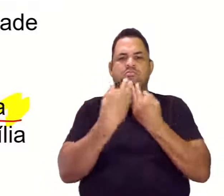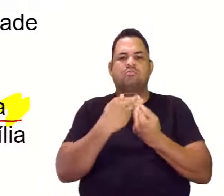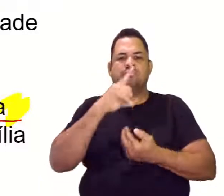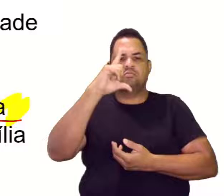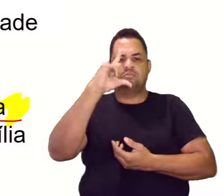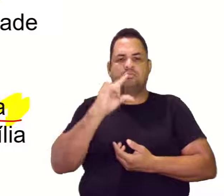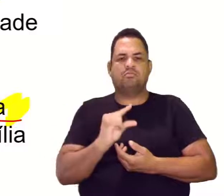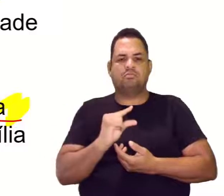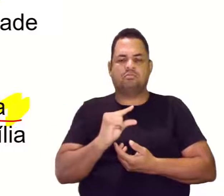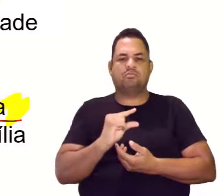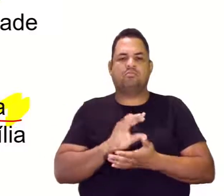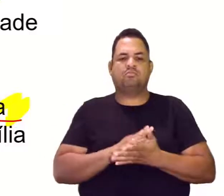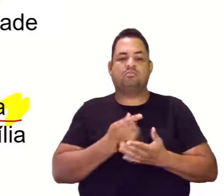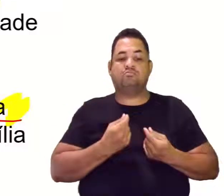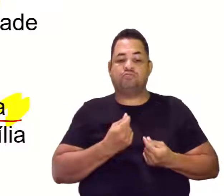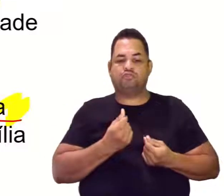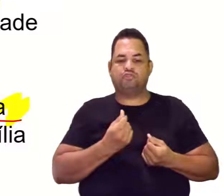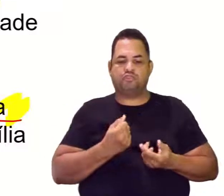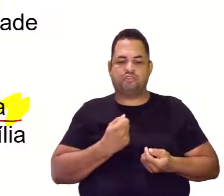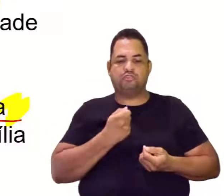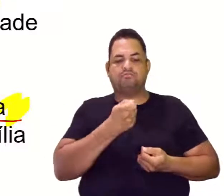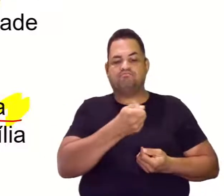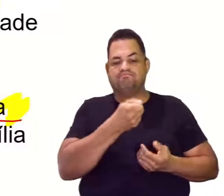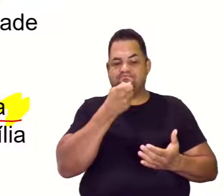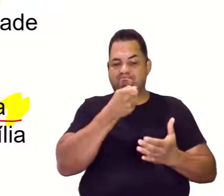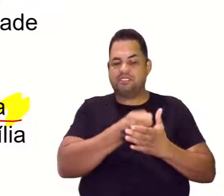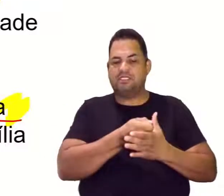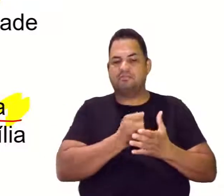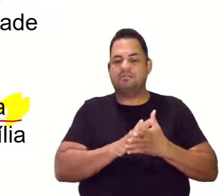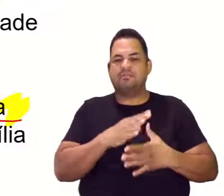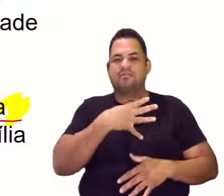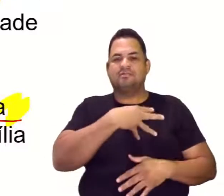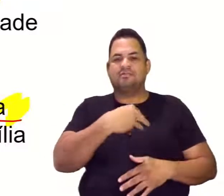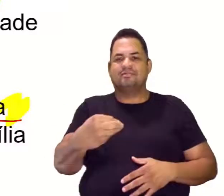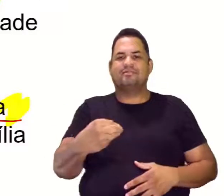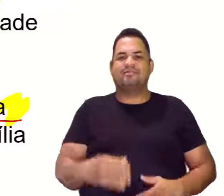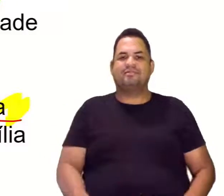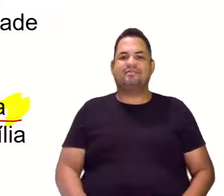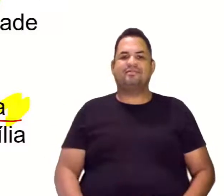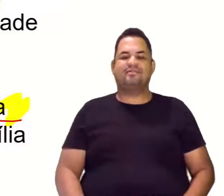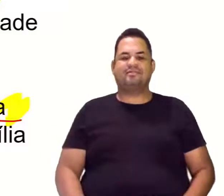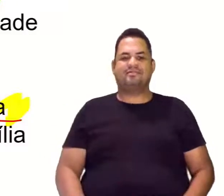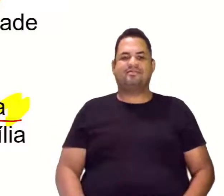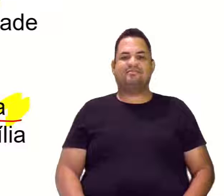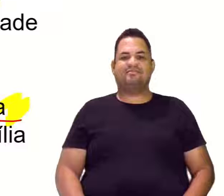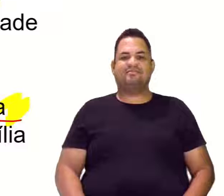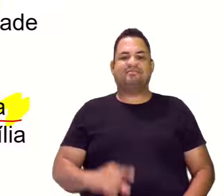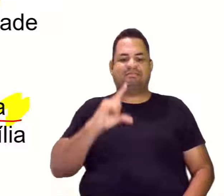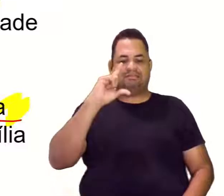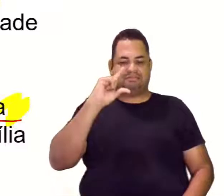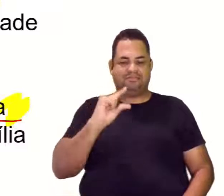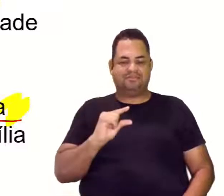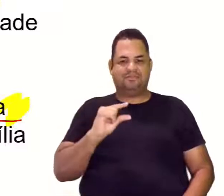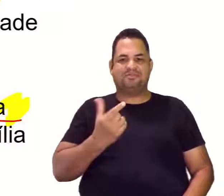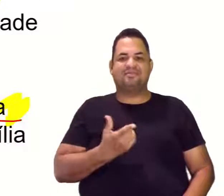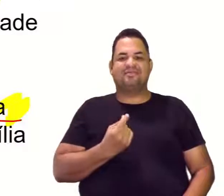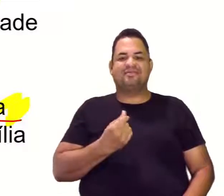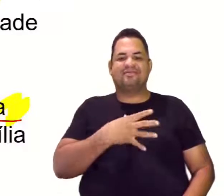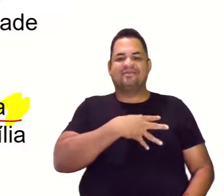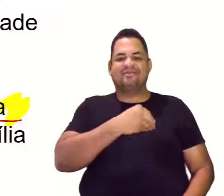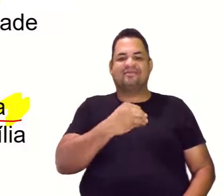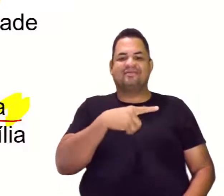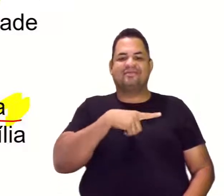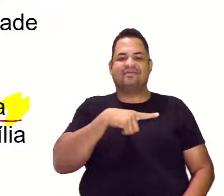reduzir o quê? A mesada do filho. O filho vai ganhar menos mesada porque teve